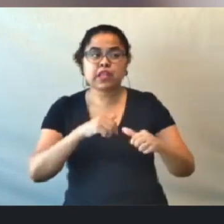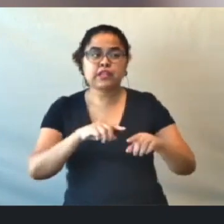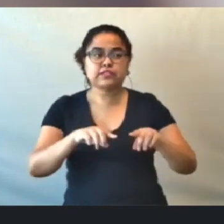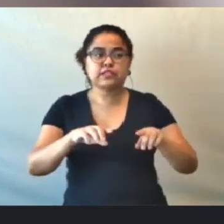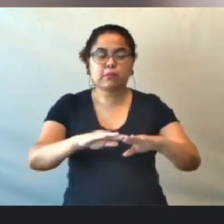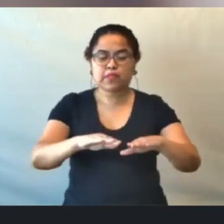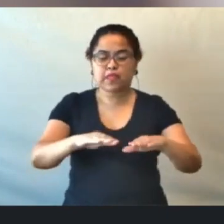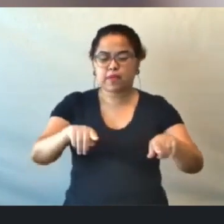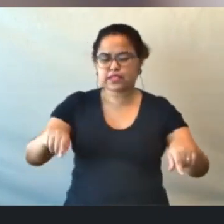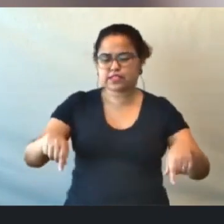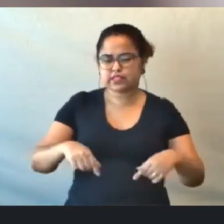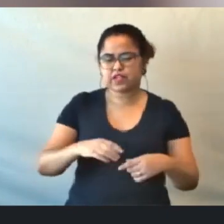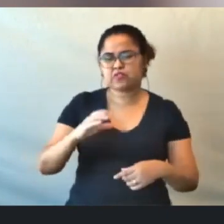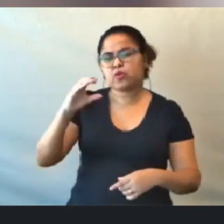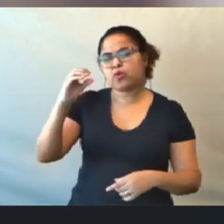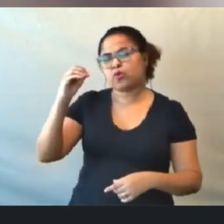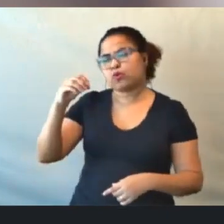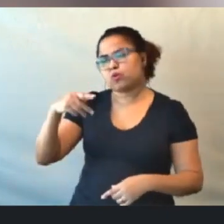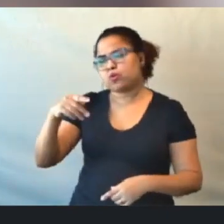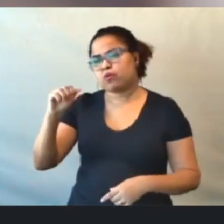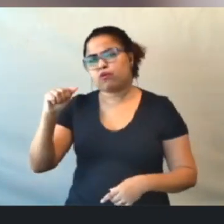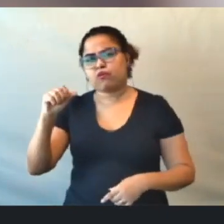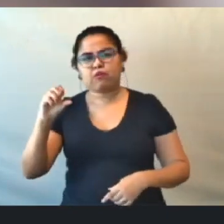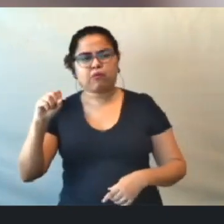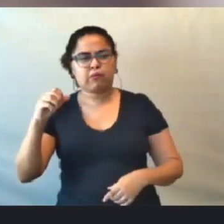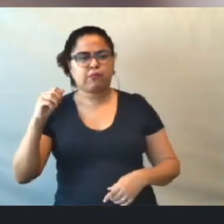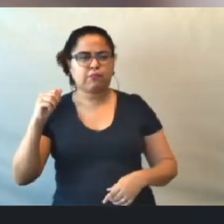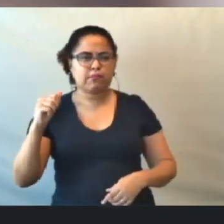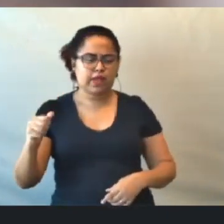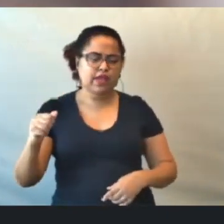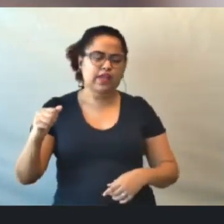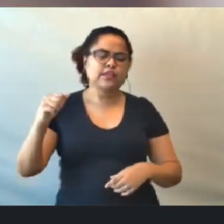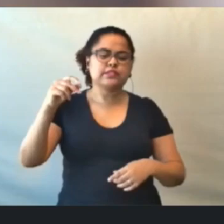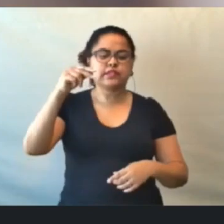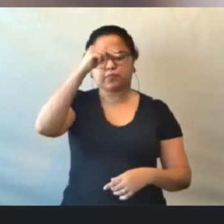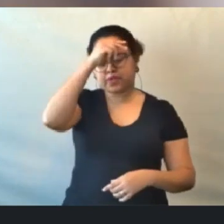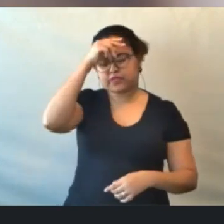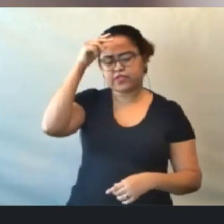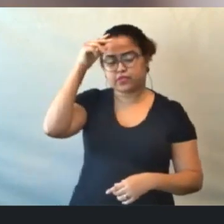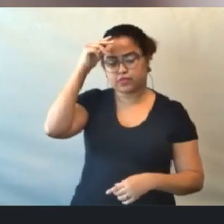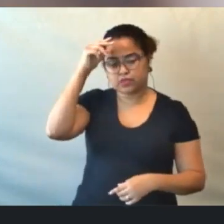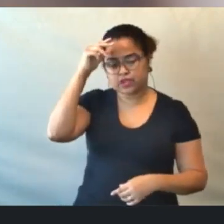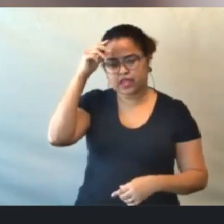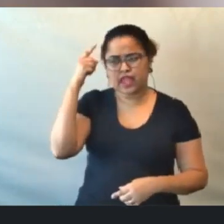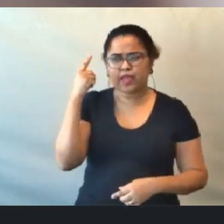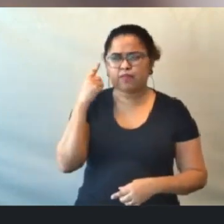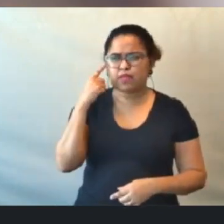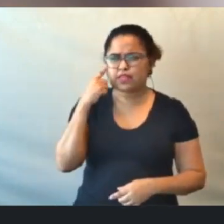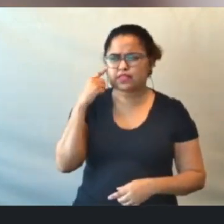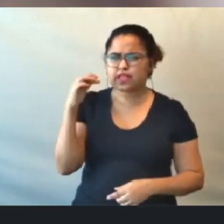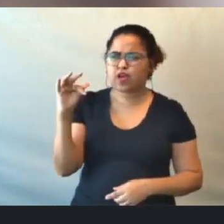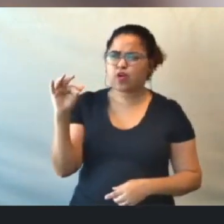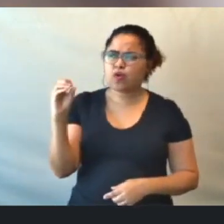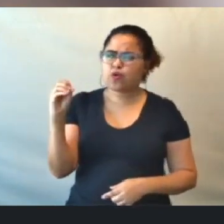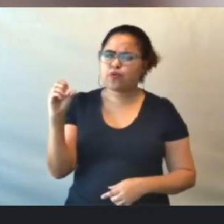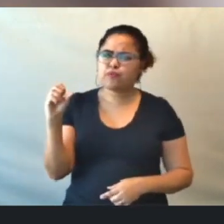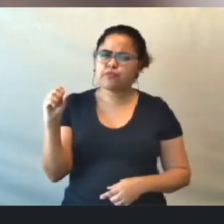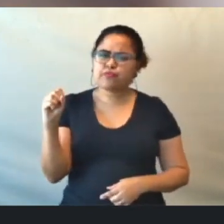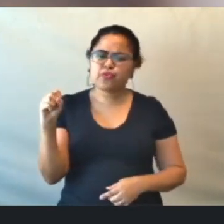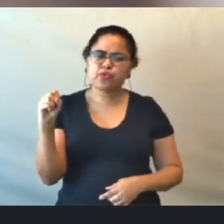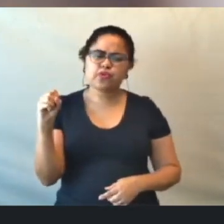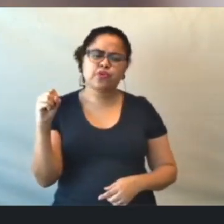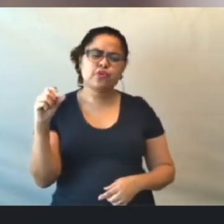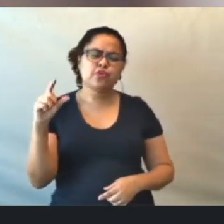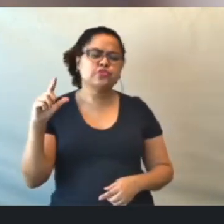de prefeitura, e pensar o Fosloc como uma das medidas. Eu não acredito que seja a única